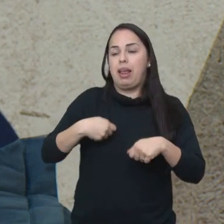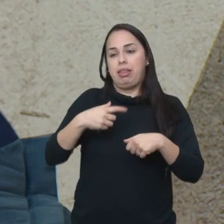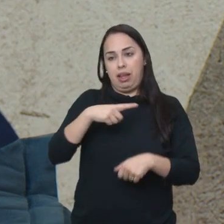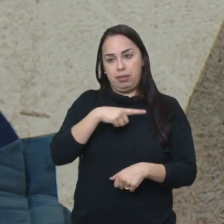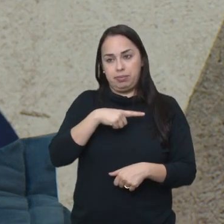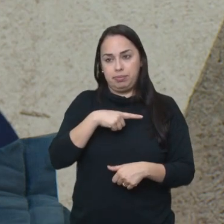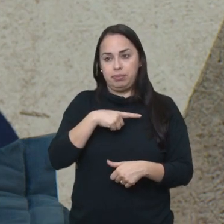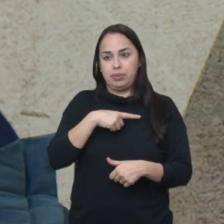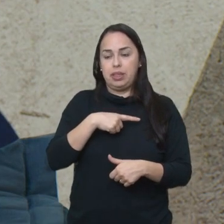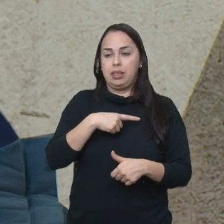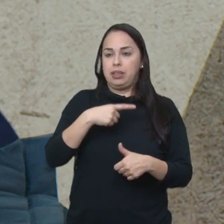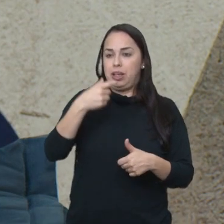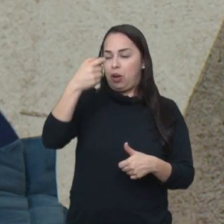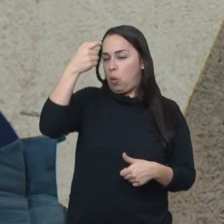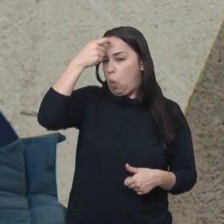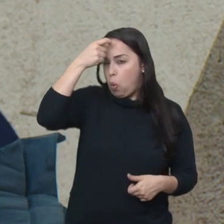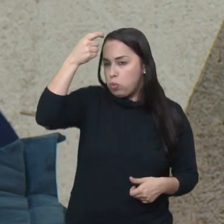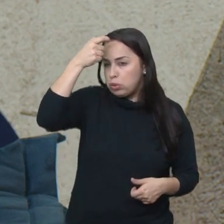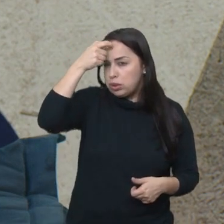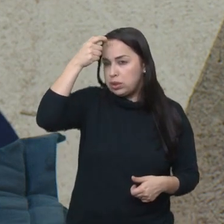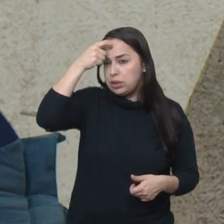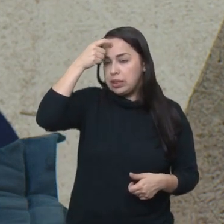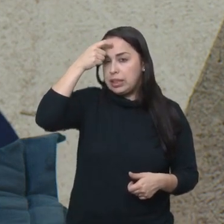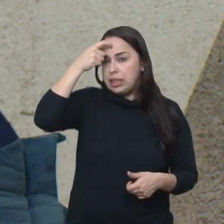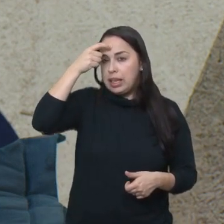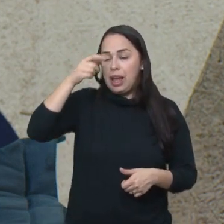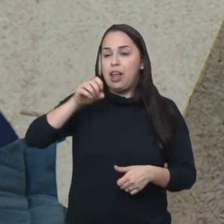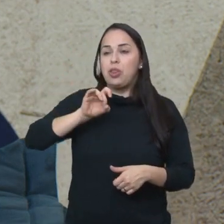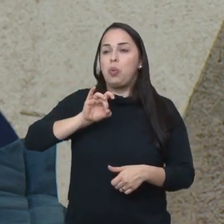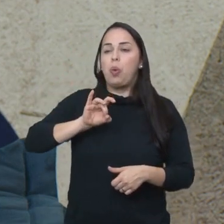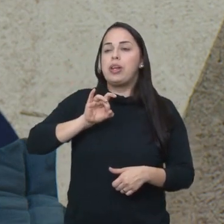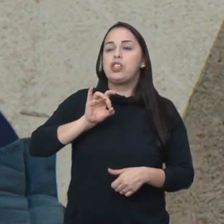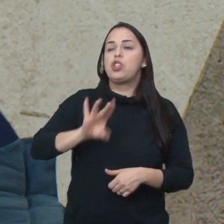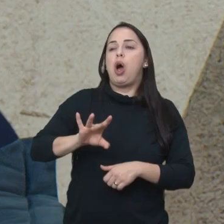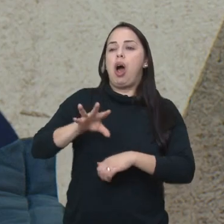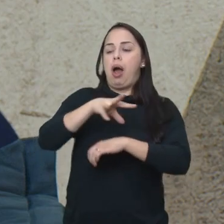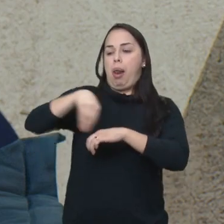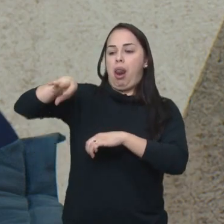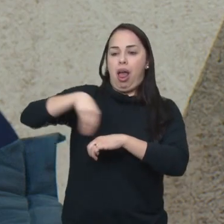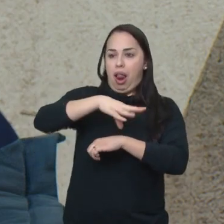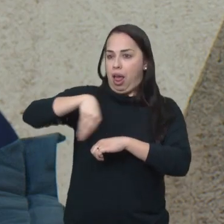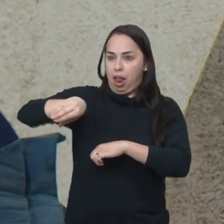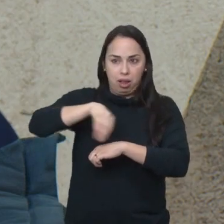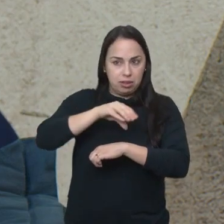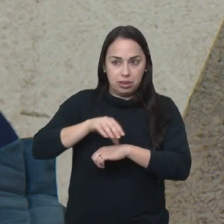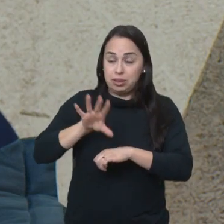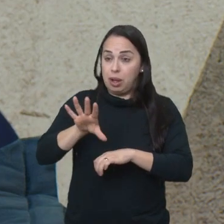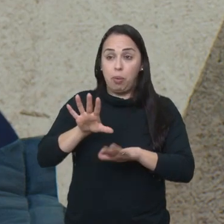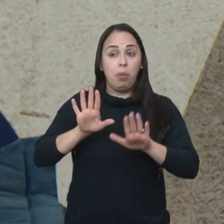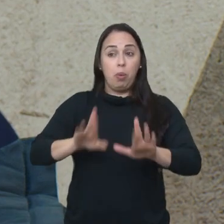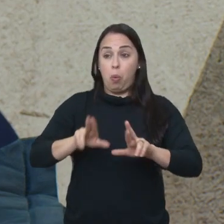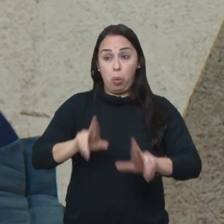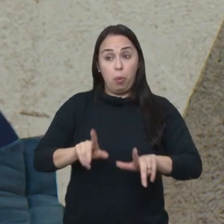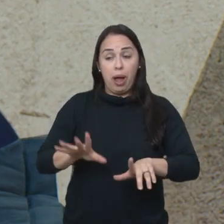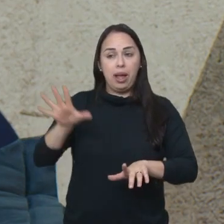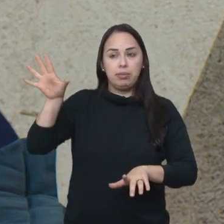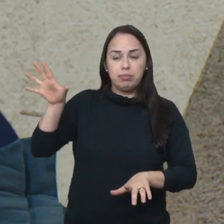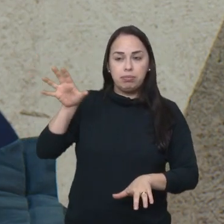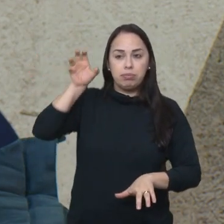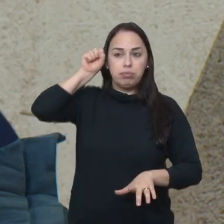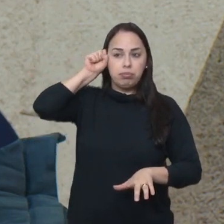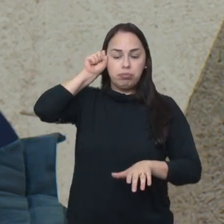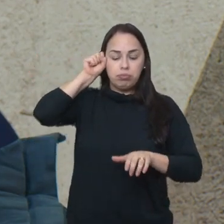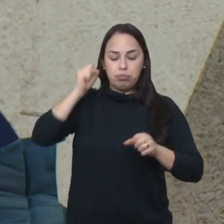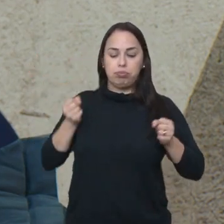essa pessoa precisa ter. Que ela precisa ter consciência que ela não é o filtro de informação. Ela tem que